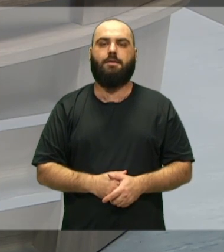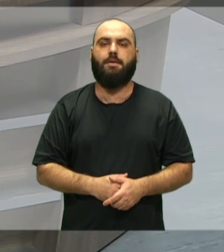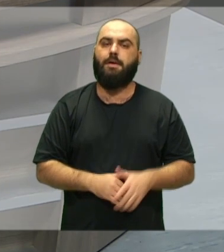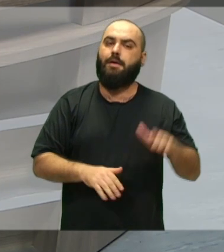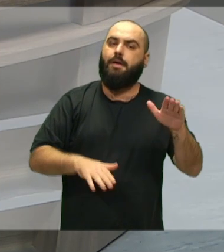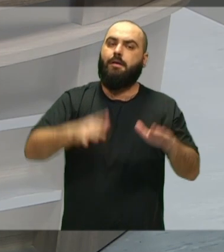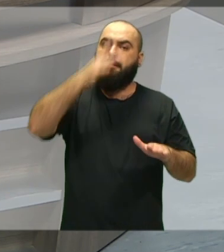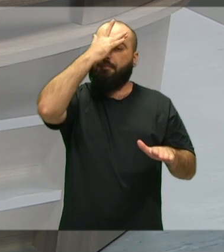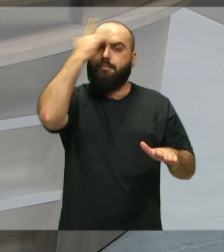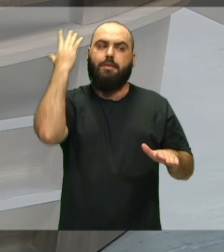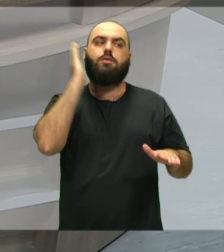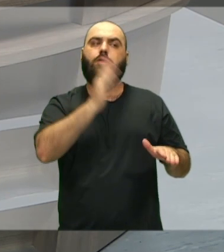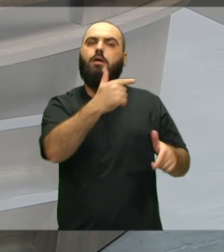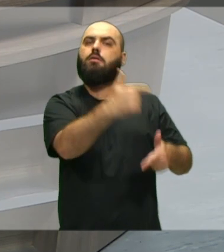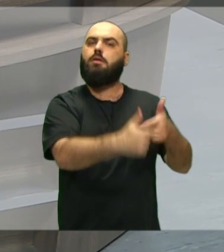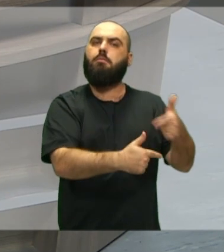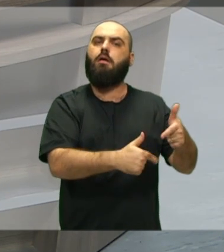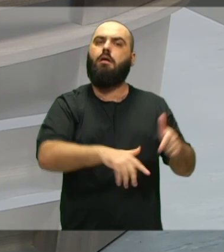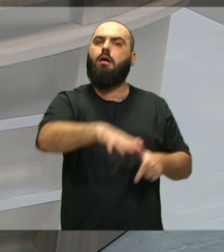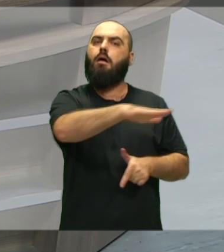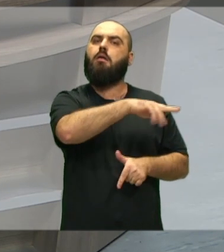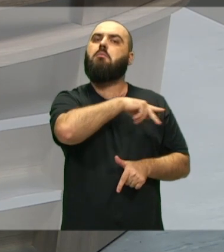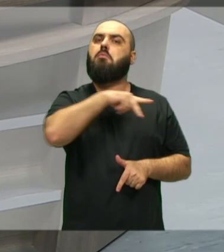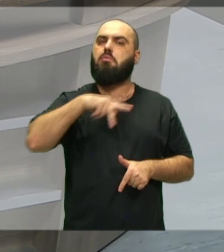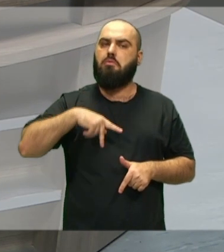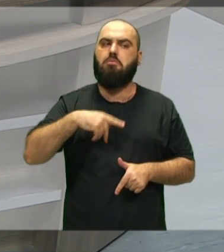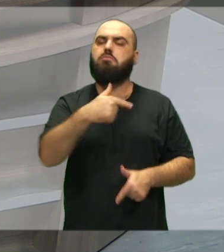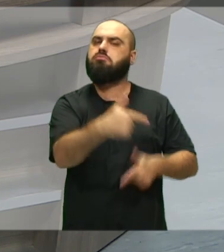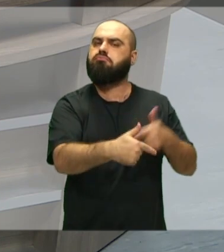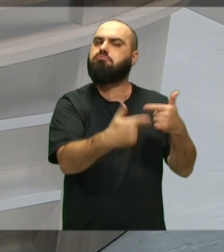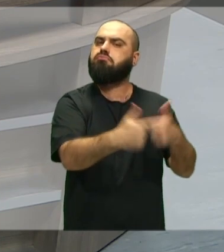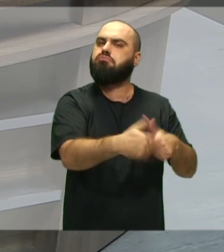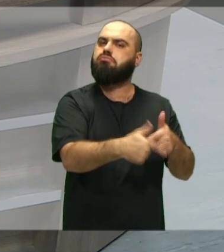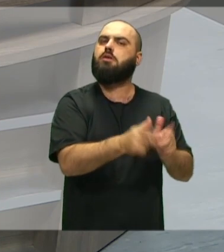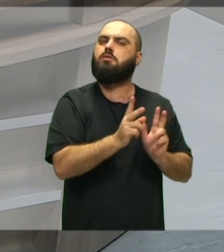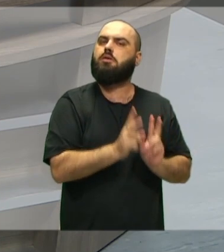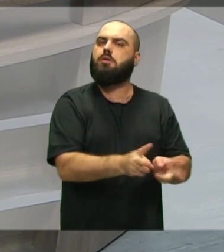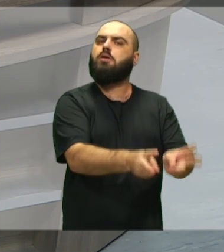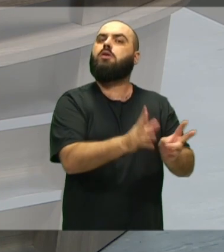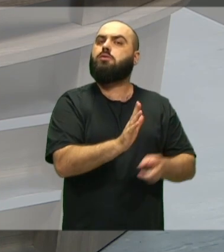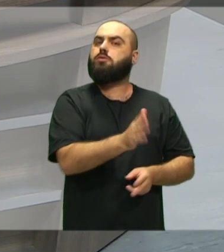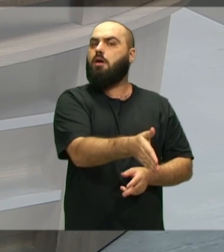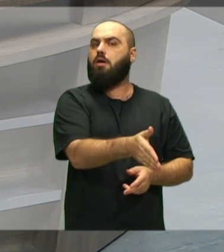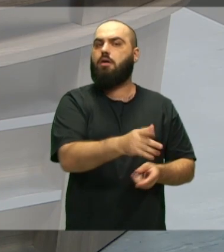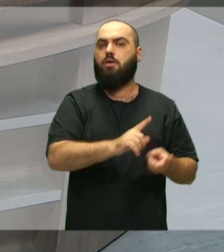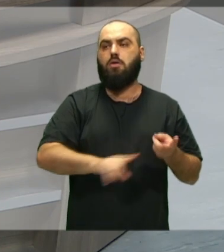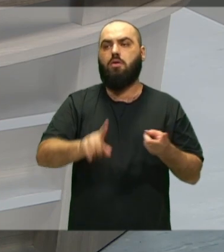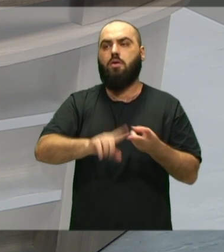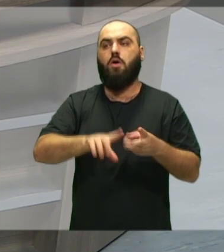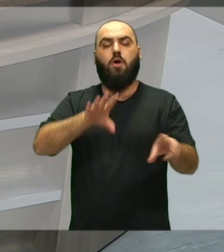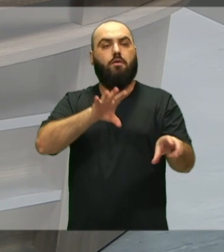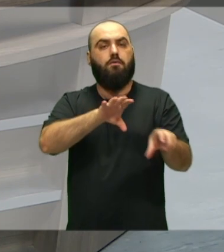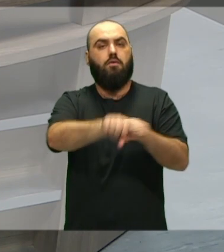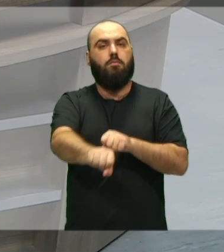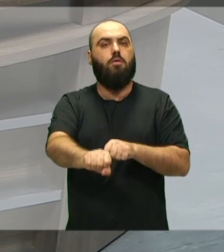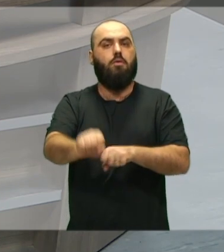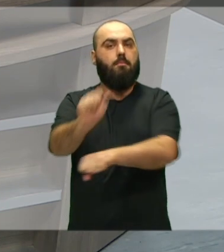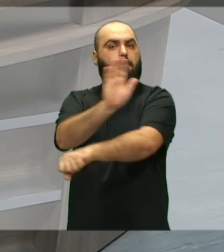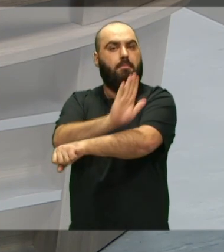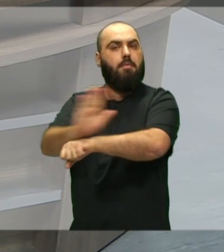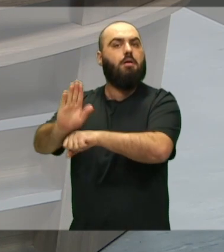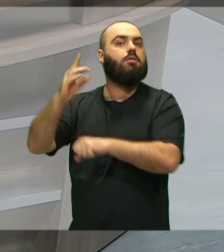no serviço público há algum tempo, há muito tempo que fez o concurso, ou formou-se bacharel em